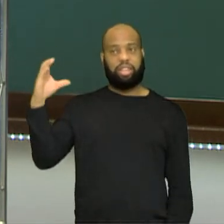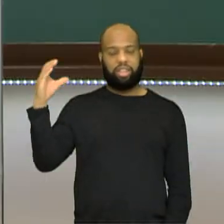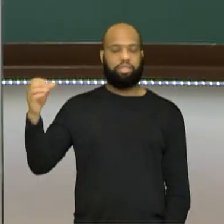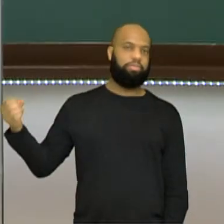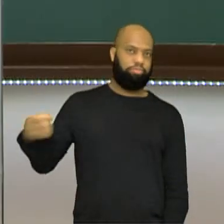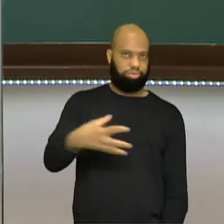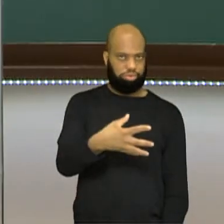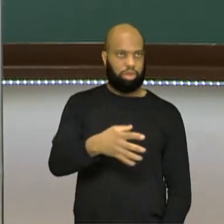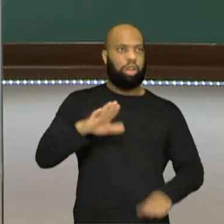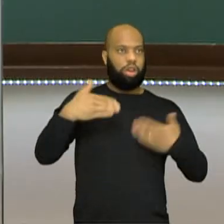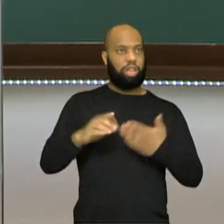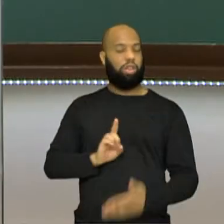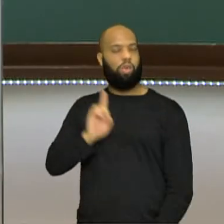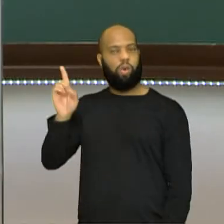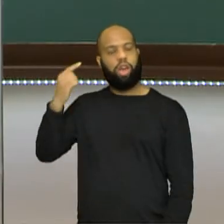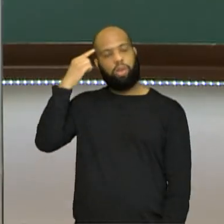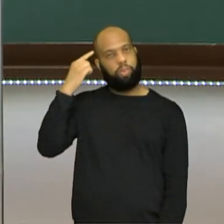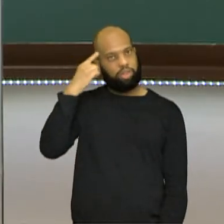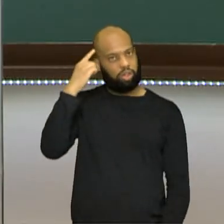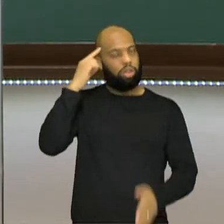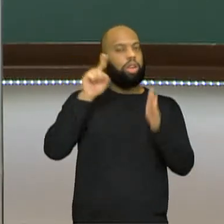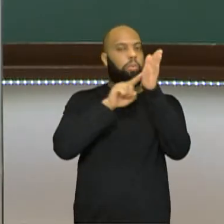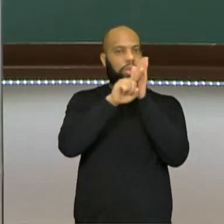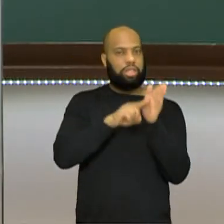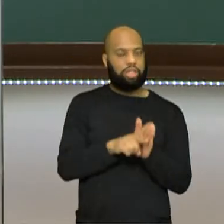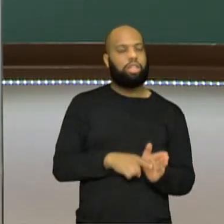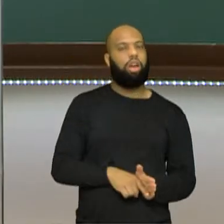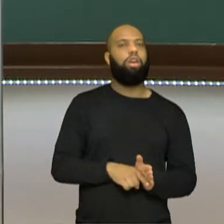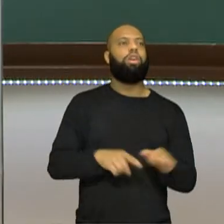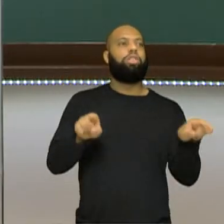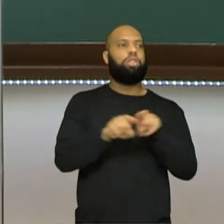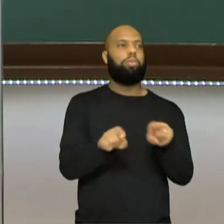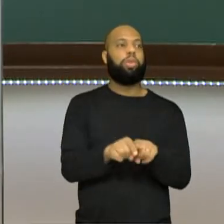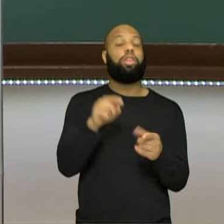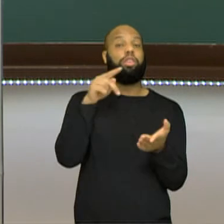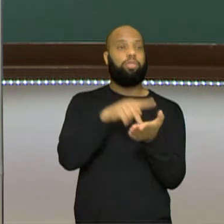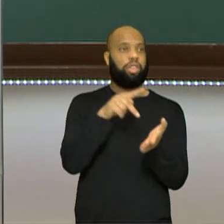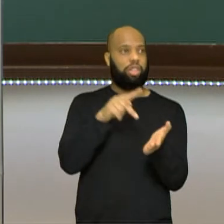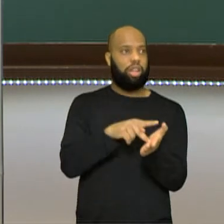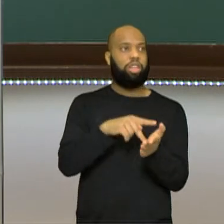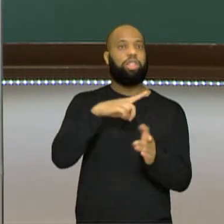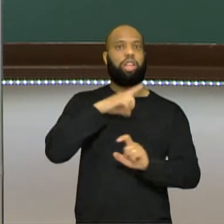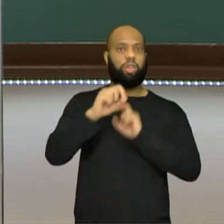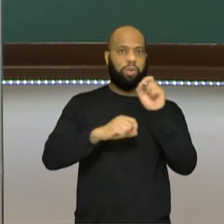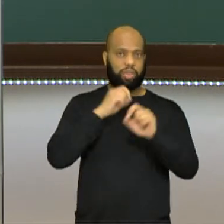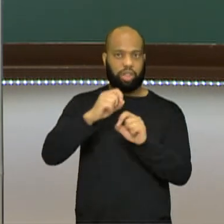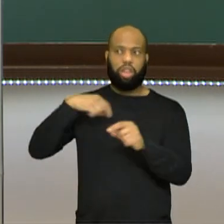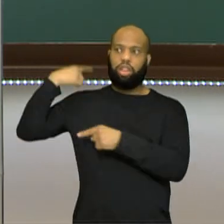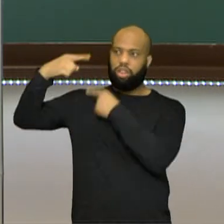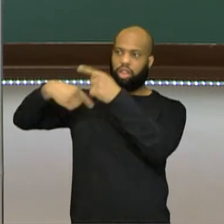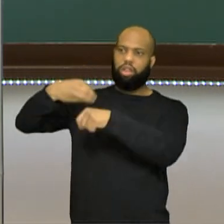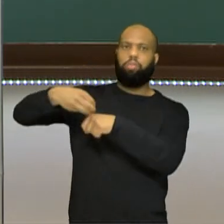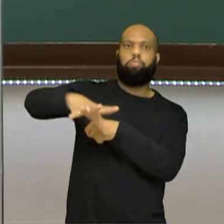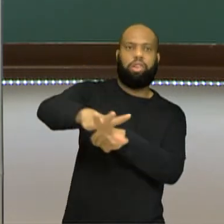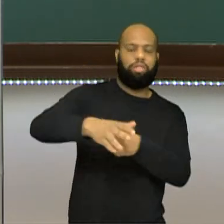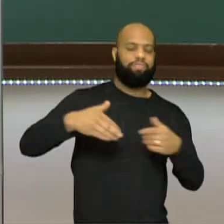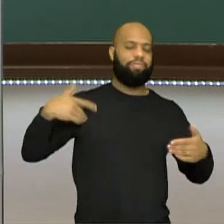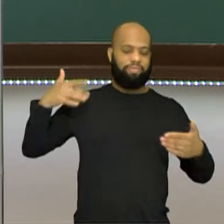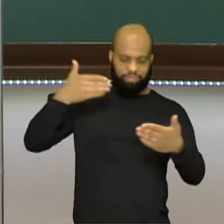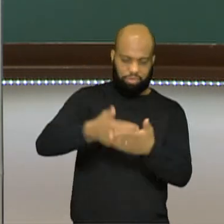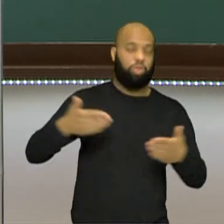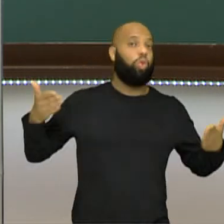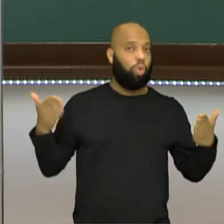Copérnico é um pensador, um pesquisador, um cientista que realmente deixou um legado para nós até hoje e que